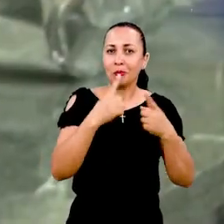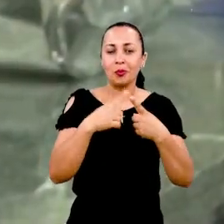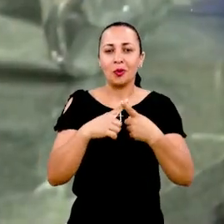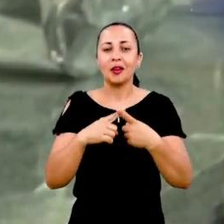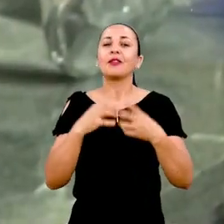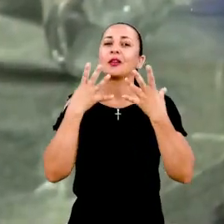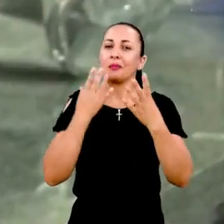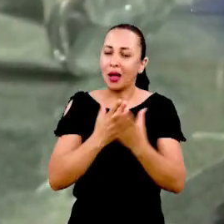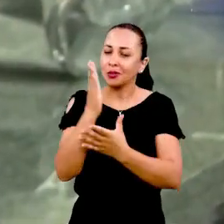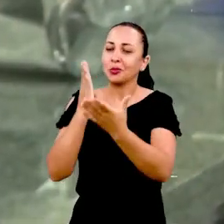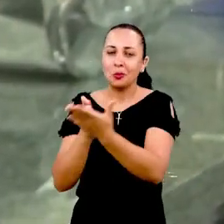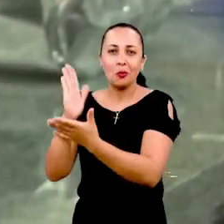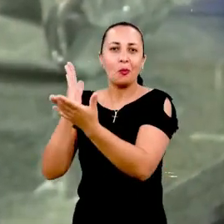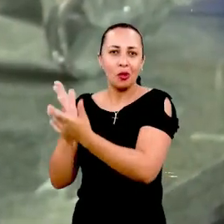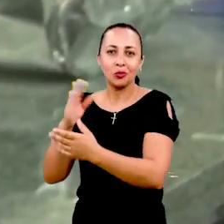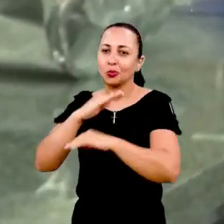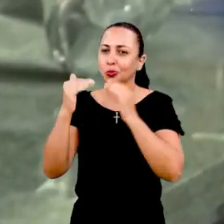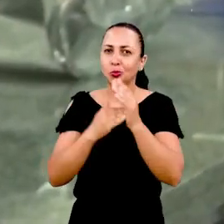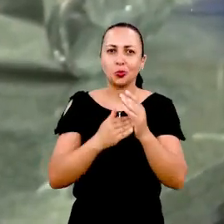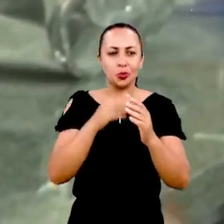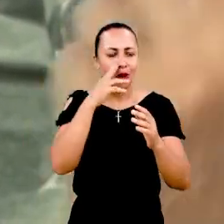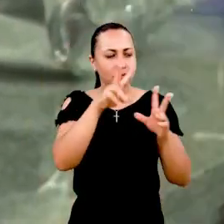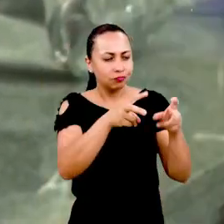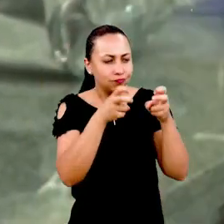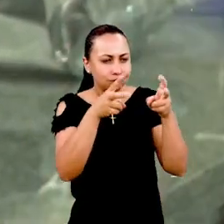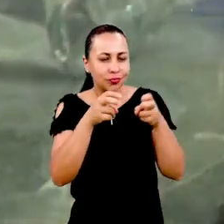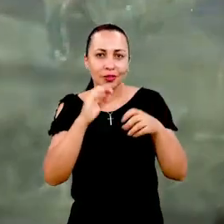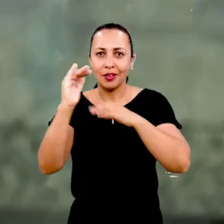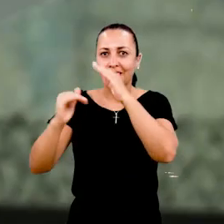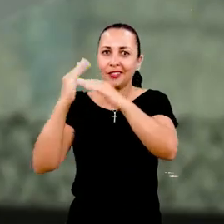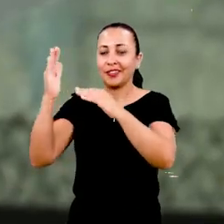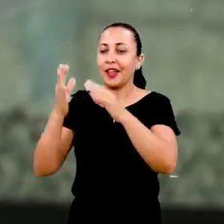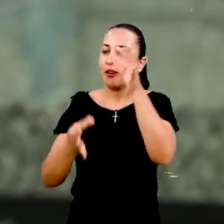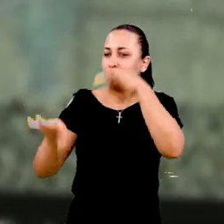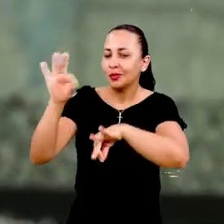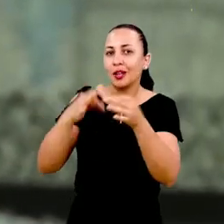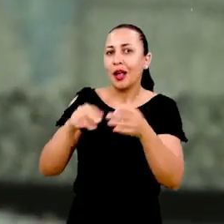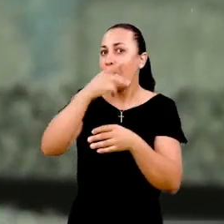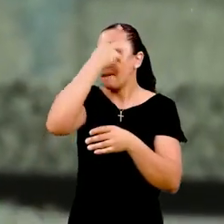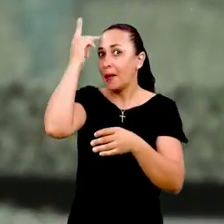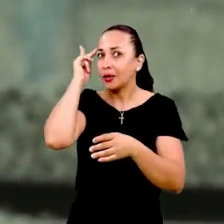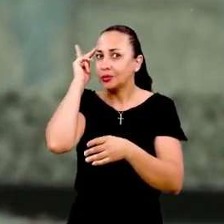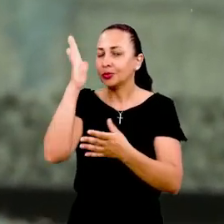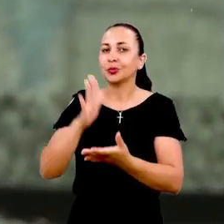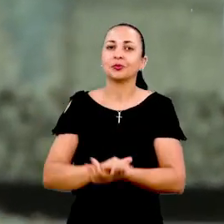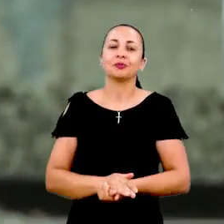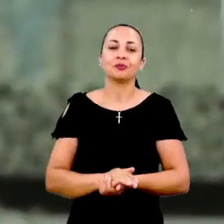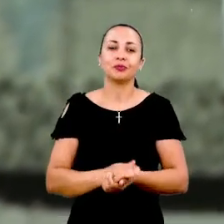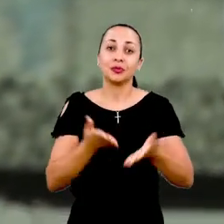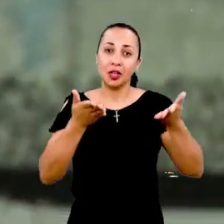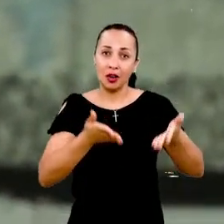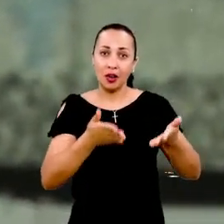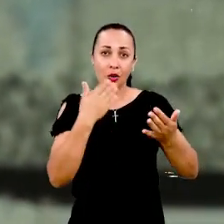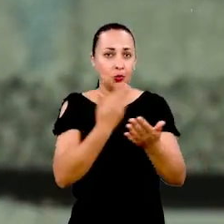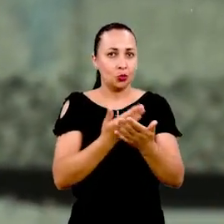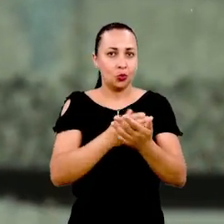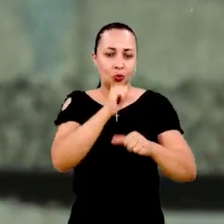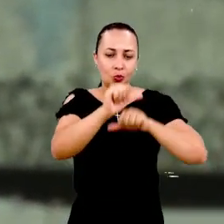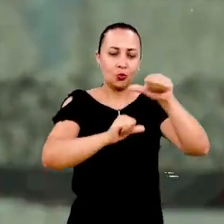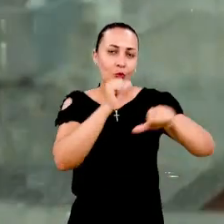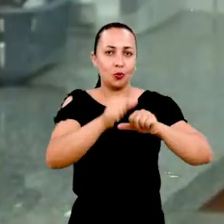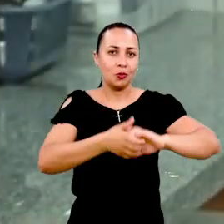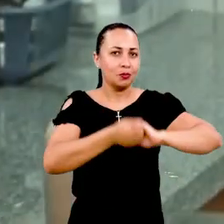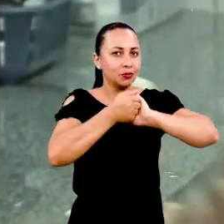foi aprovada nos ensaios que nós fizemos de citotoxicidade, e a próxima etapa é ver a eficácia dessa formulação em pessoas. Esse tipo de estudo que